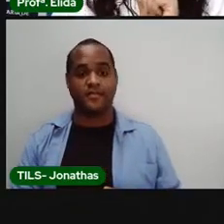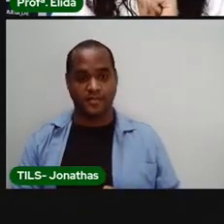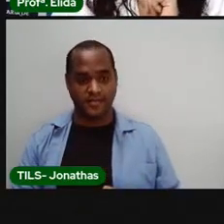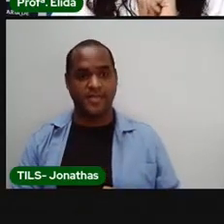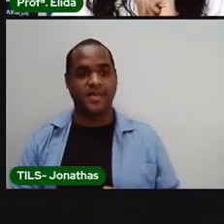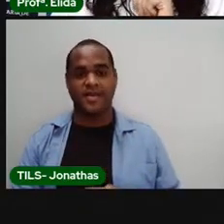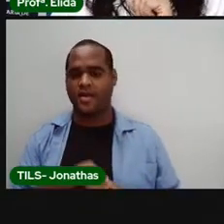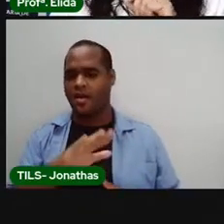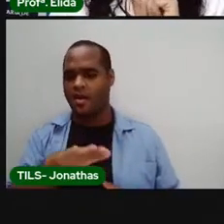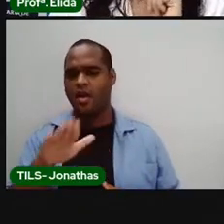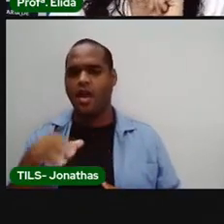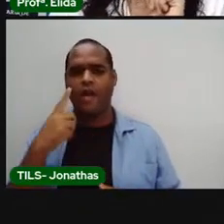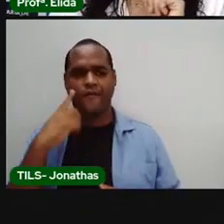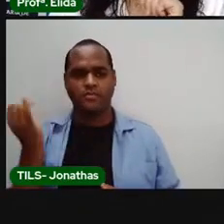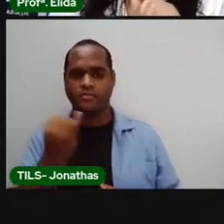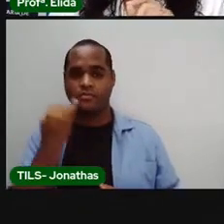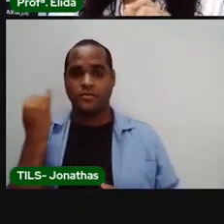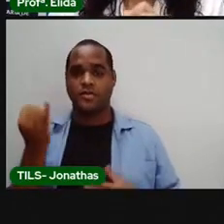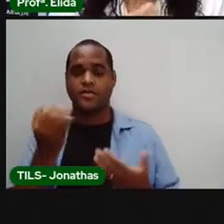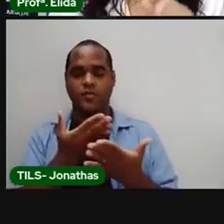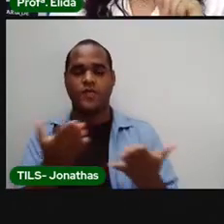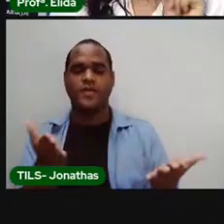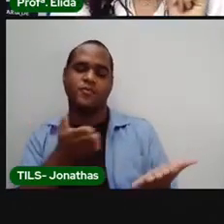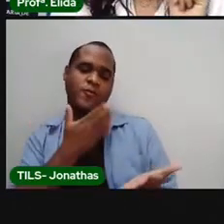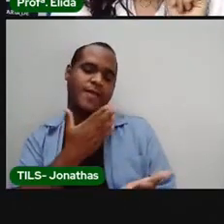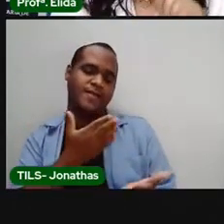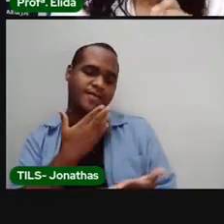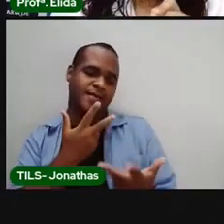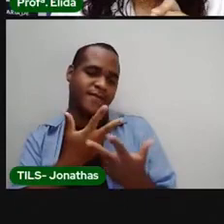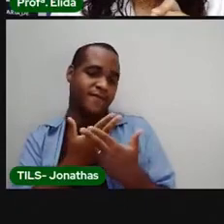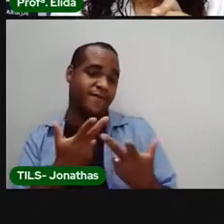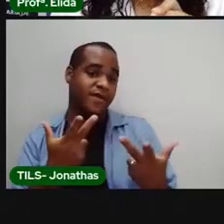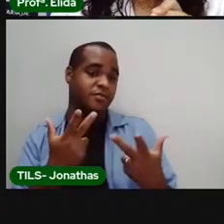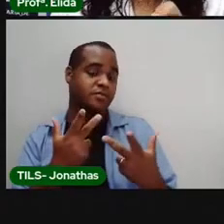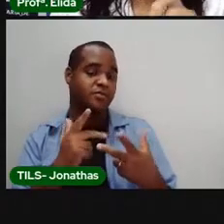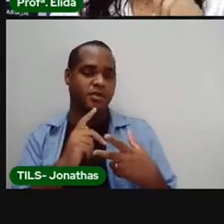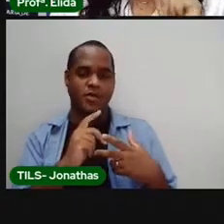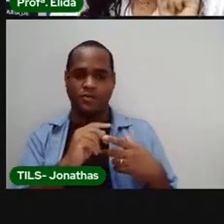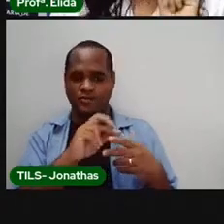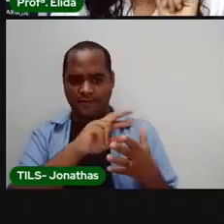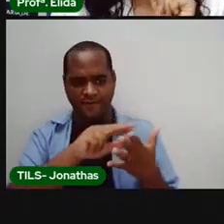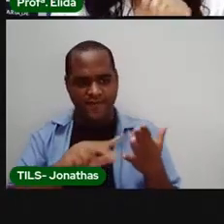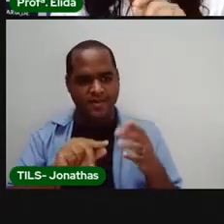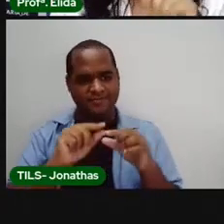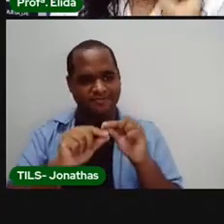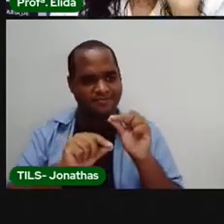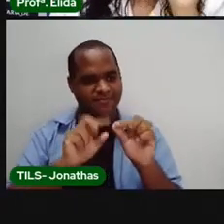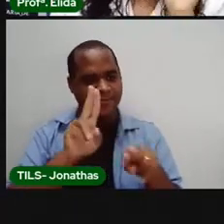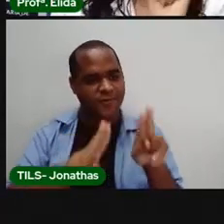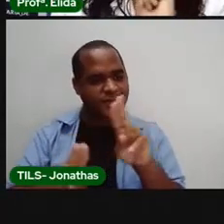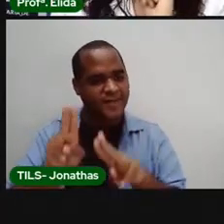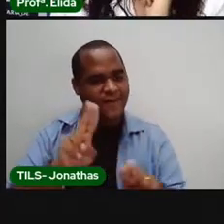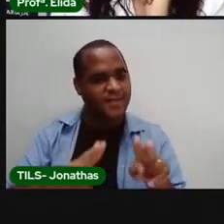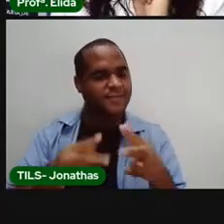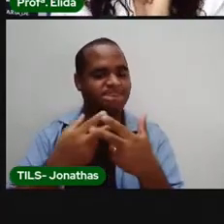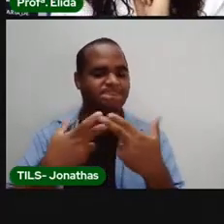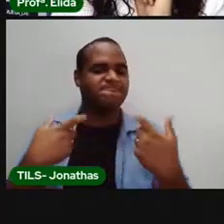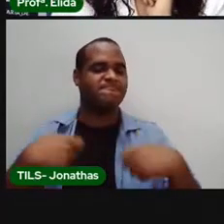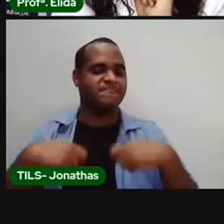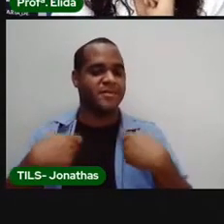a importância de você conhecer os sinais de pontuação e de usá-los no